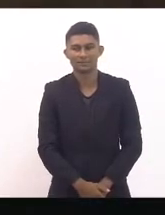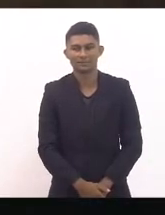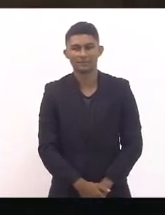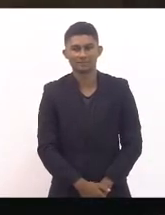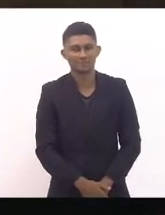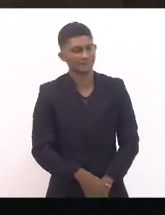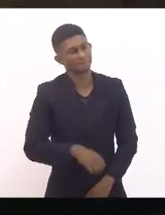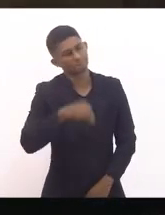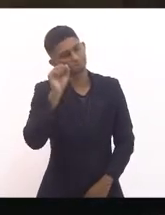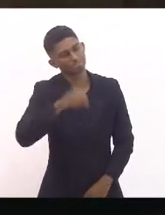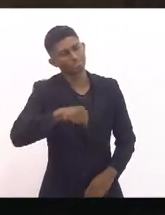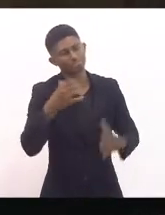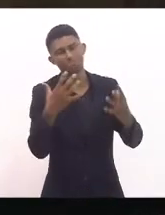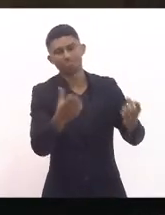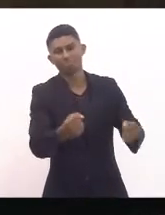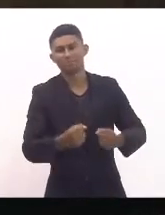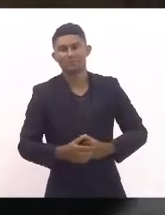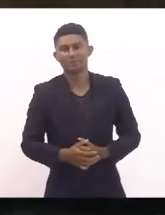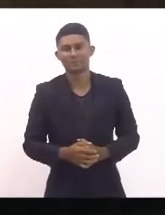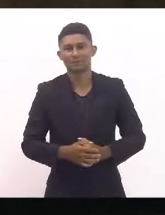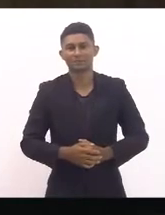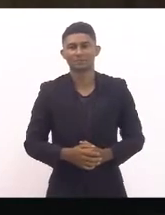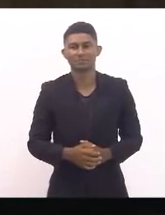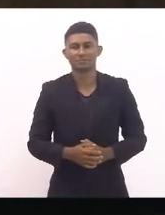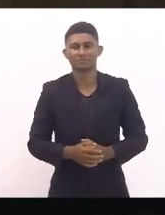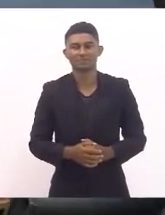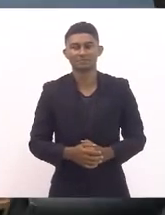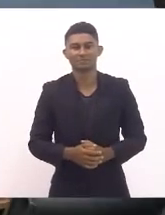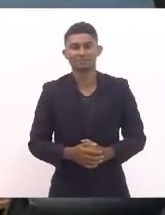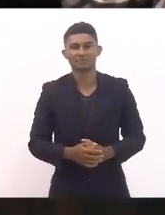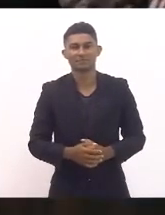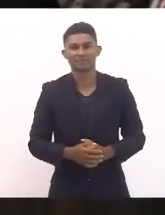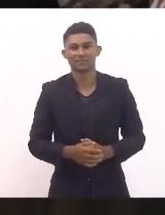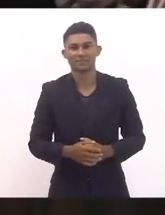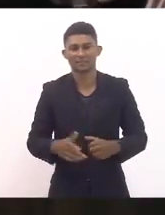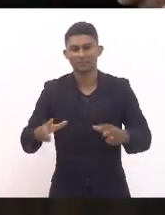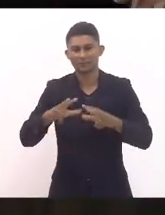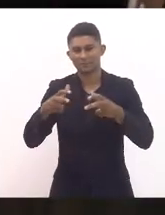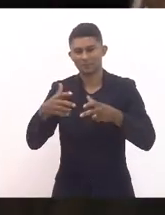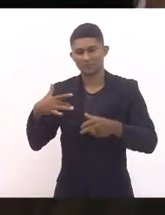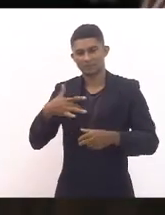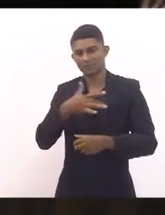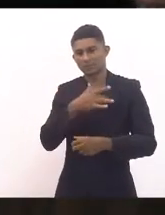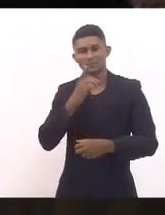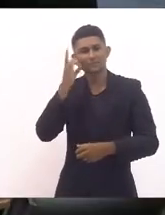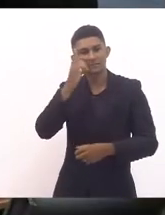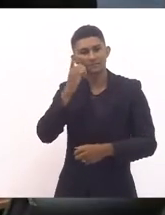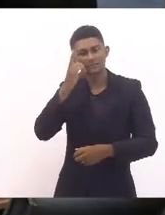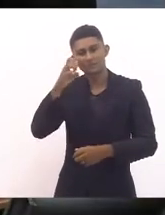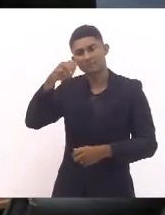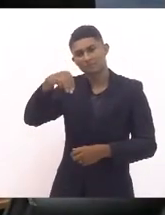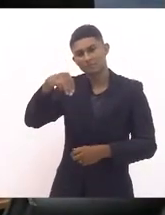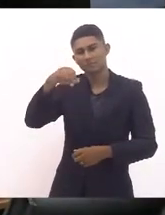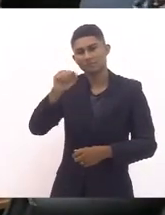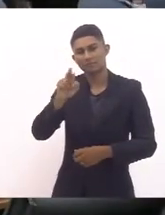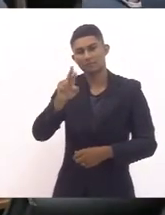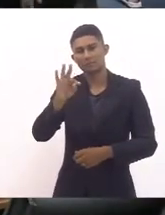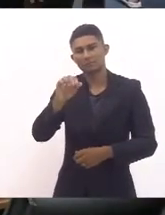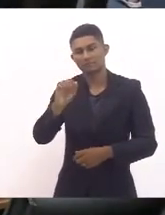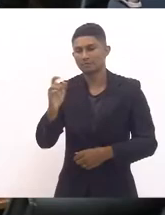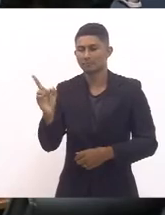Favorável, presidente. Em segunda discussão. Se quiser... Pela Comissão de Saúde, deputada Marta. Aí sai de pauta de novo. Te